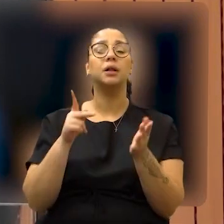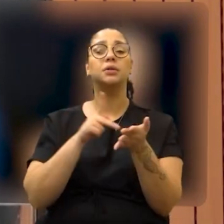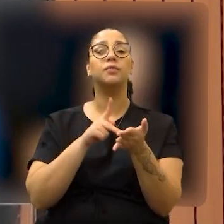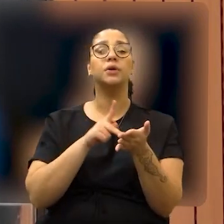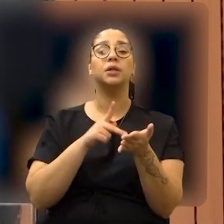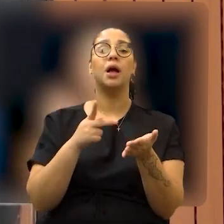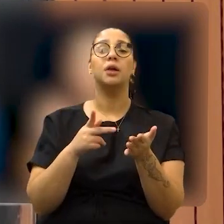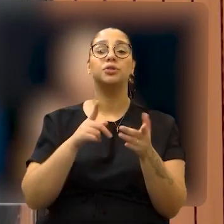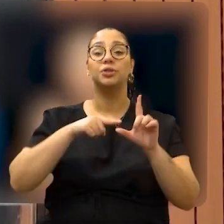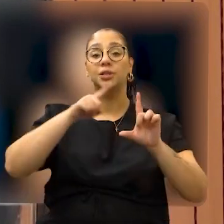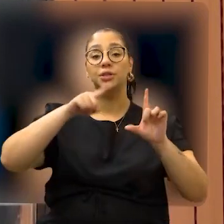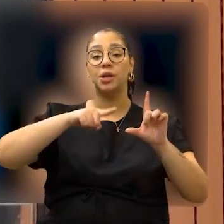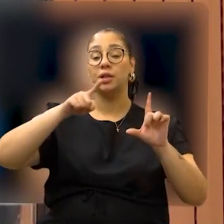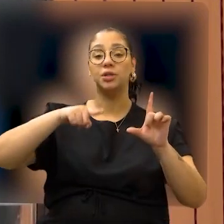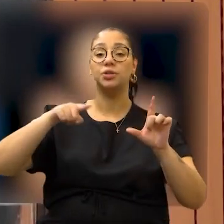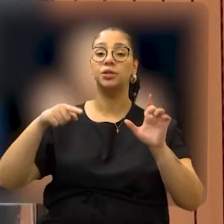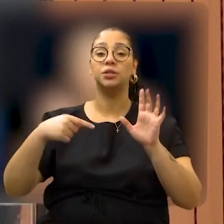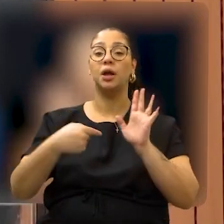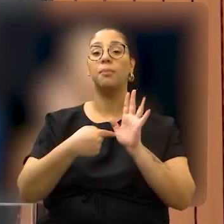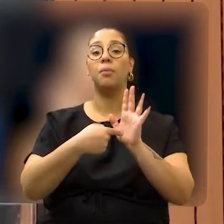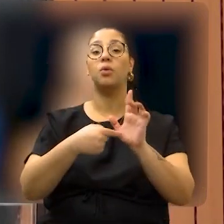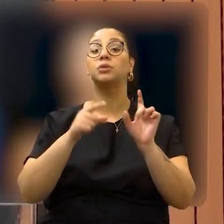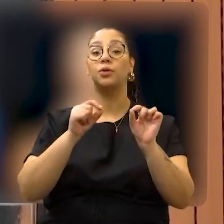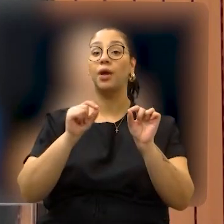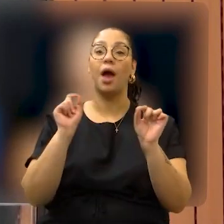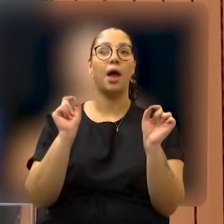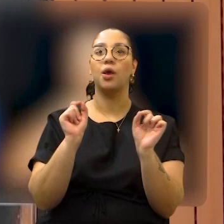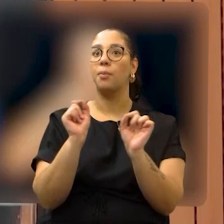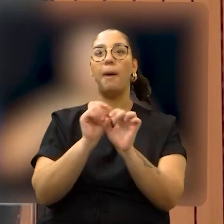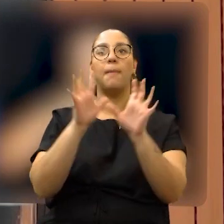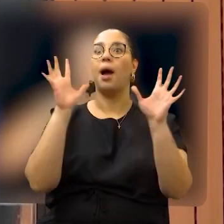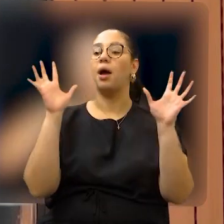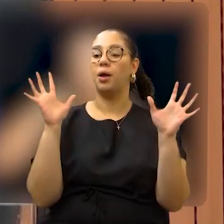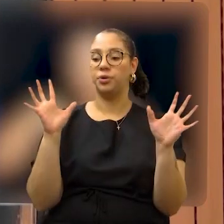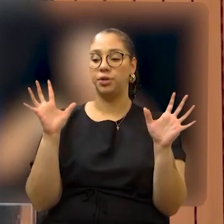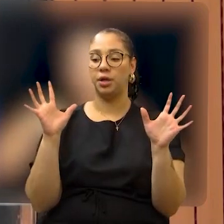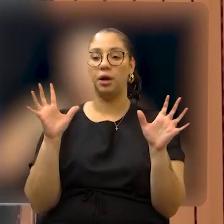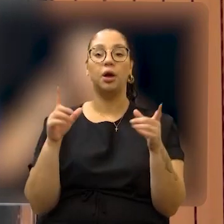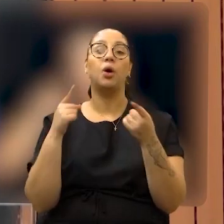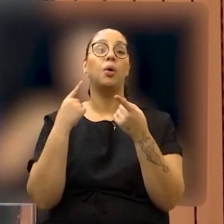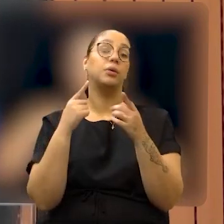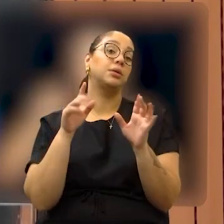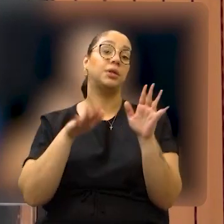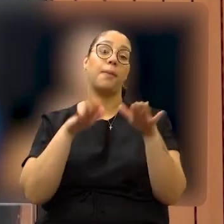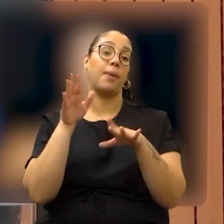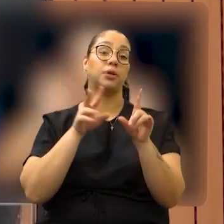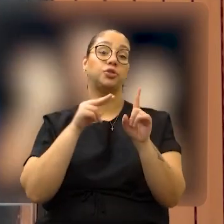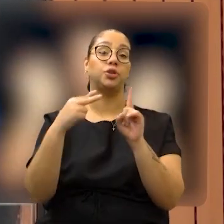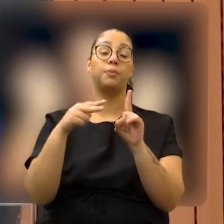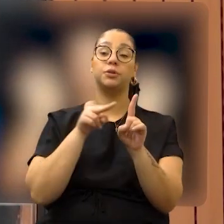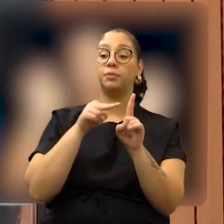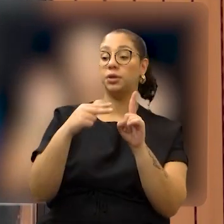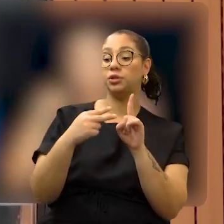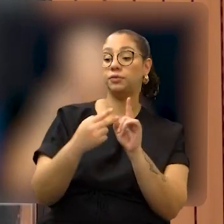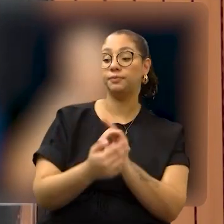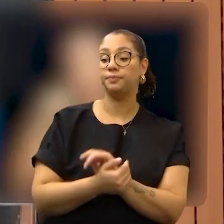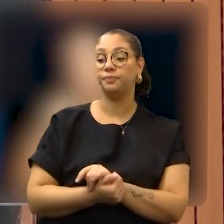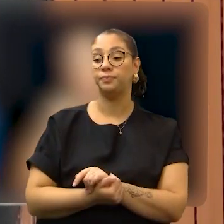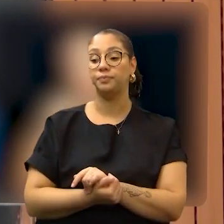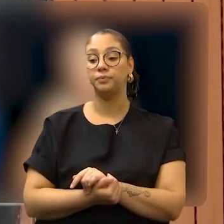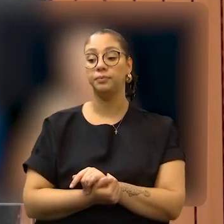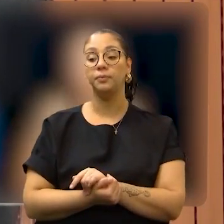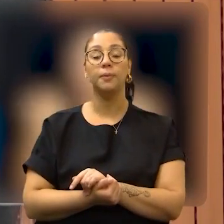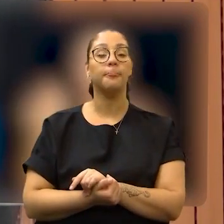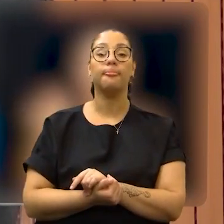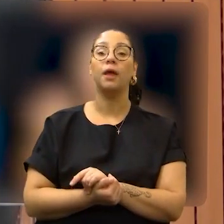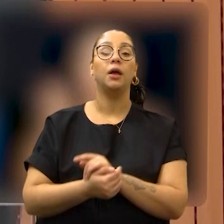aconteceu aquilo. Só que, na verdade, a estatística é uma mágica, né? Do ponto de vista que você vê. Então, se você